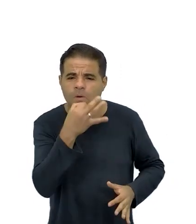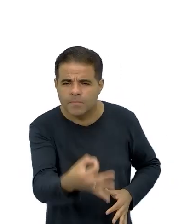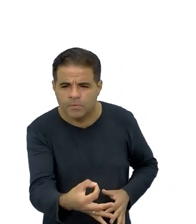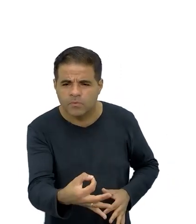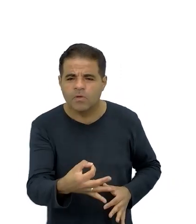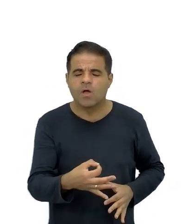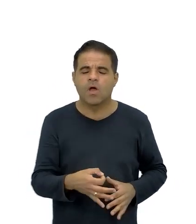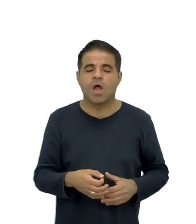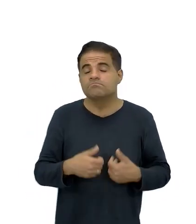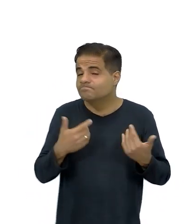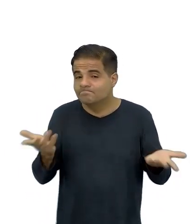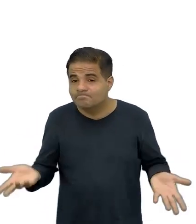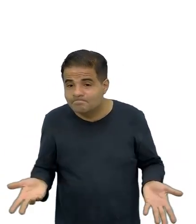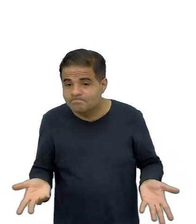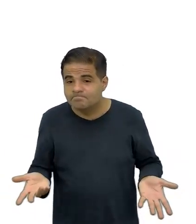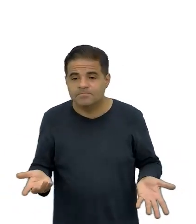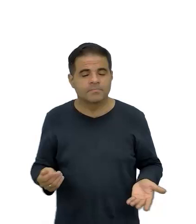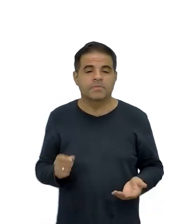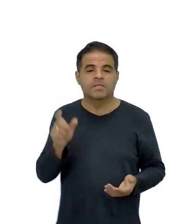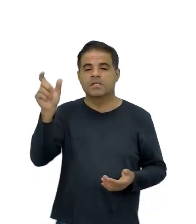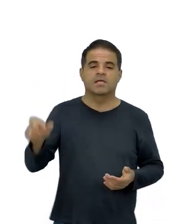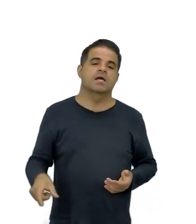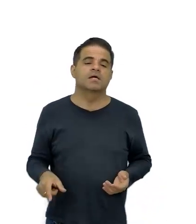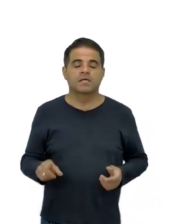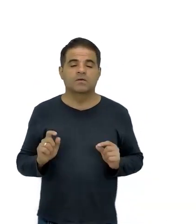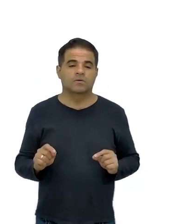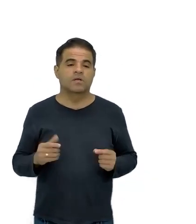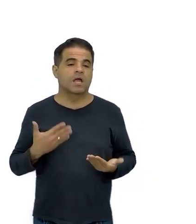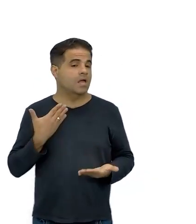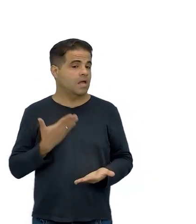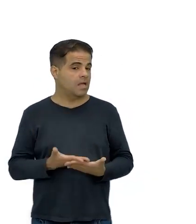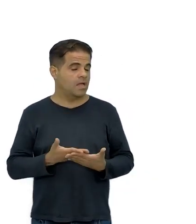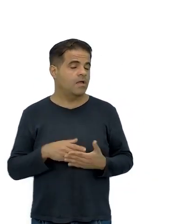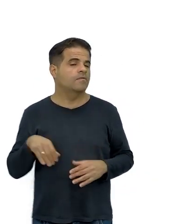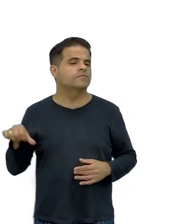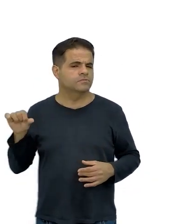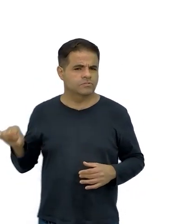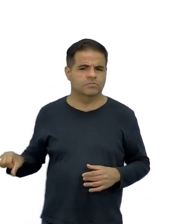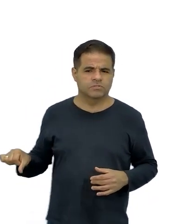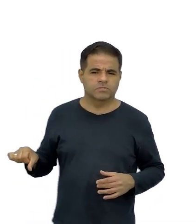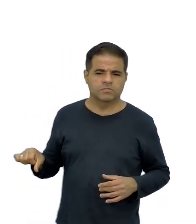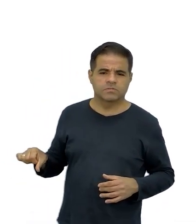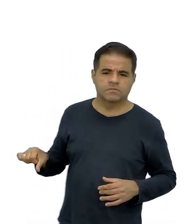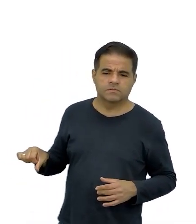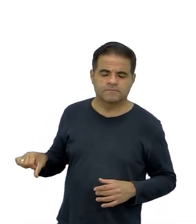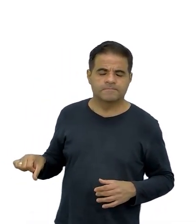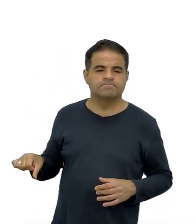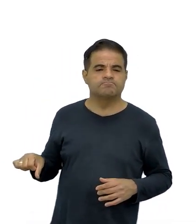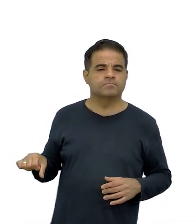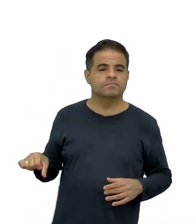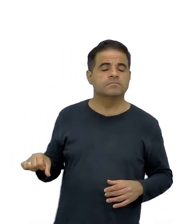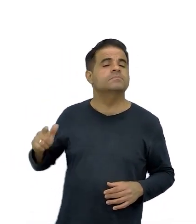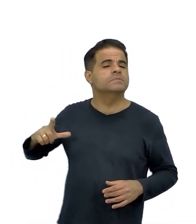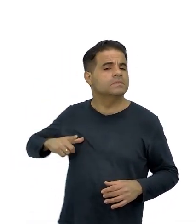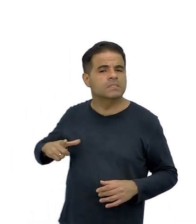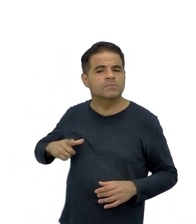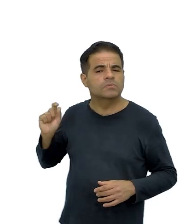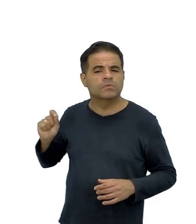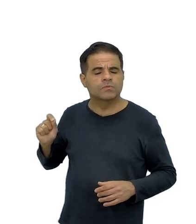comentou. E aqui, na aula 9, temos